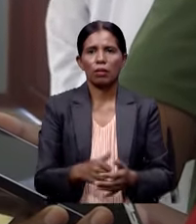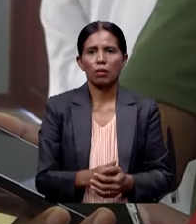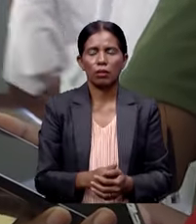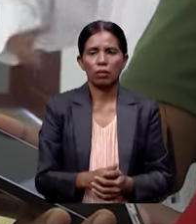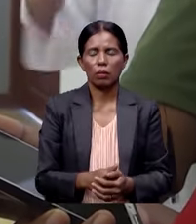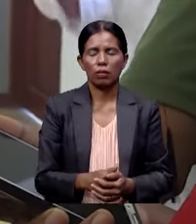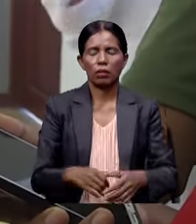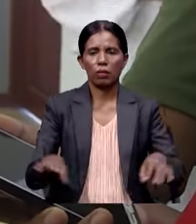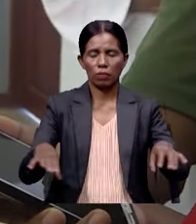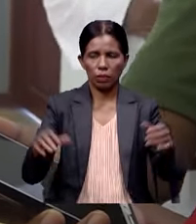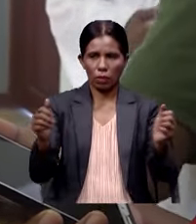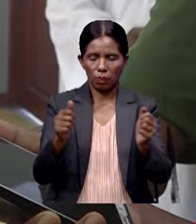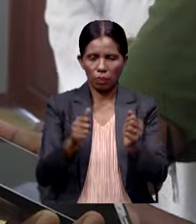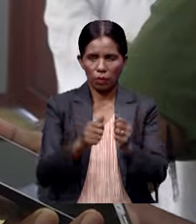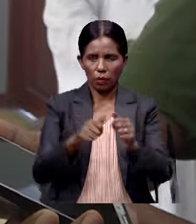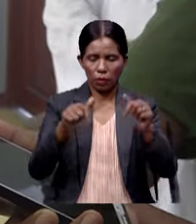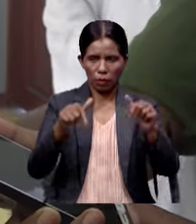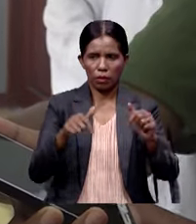contratto a tu servizio ia